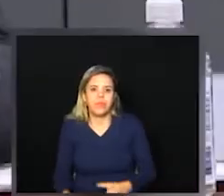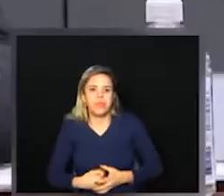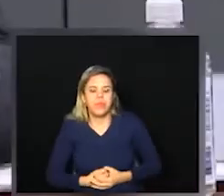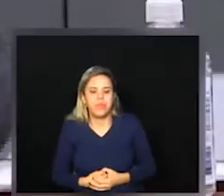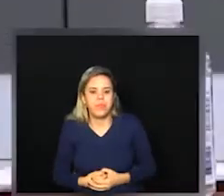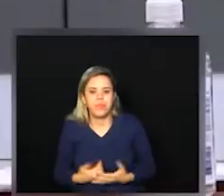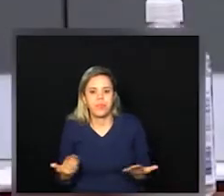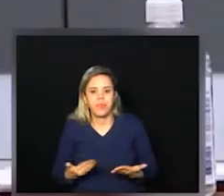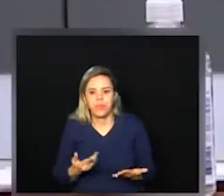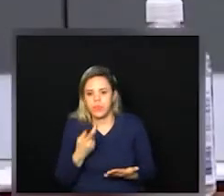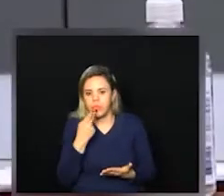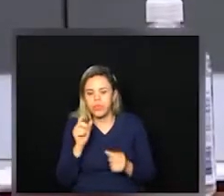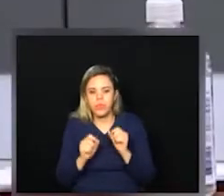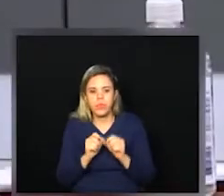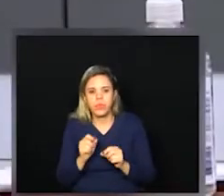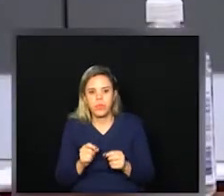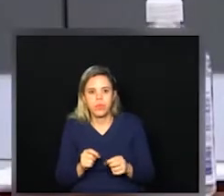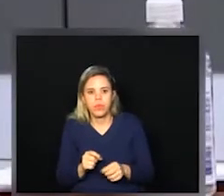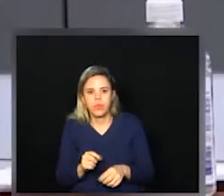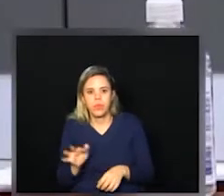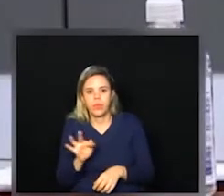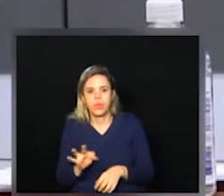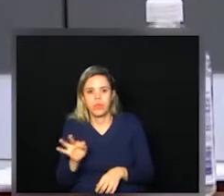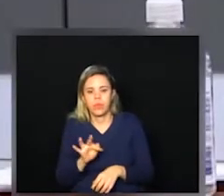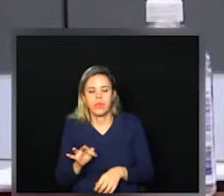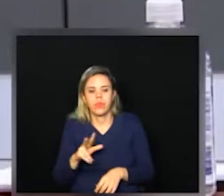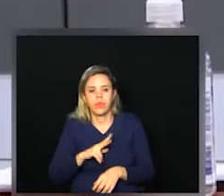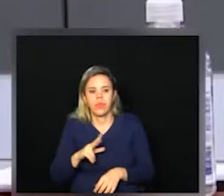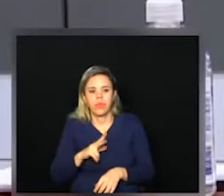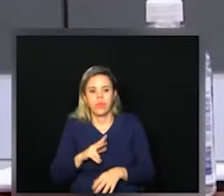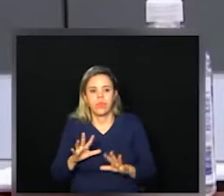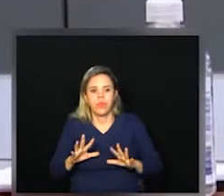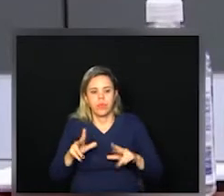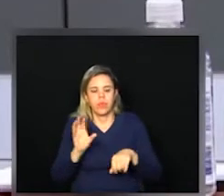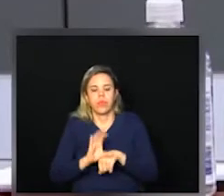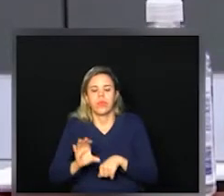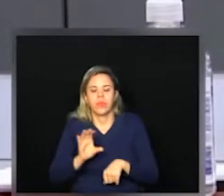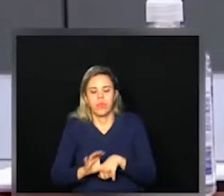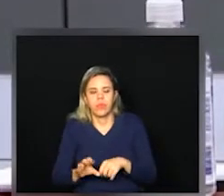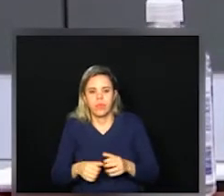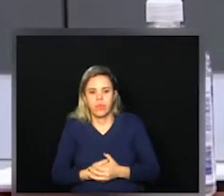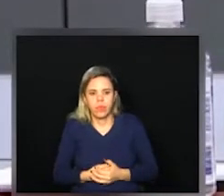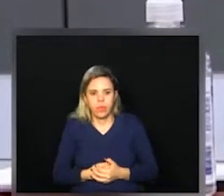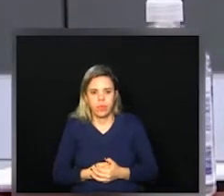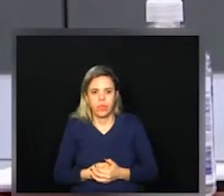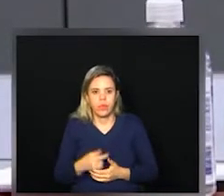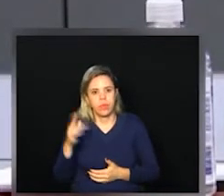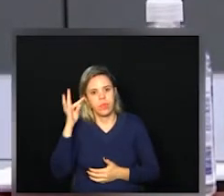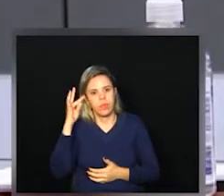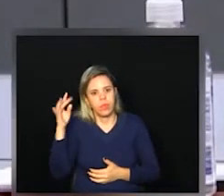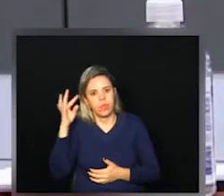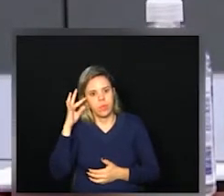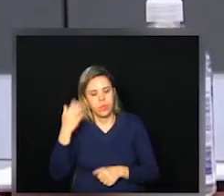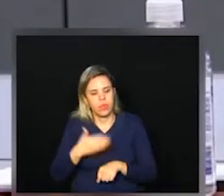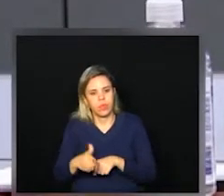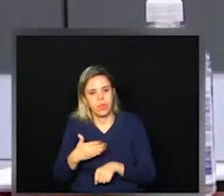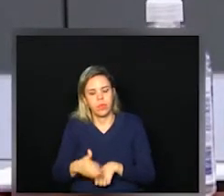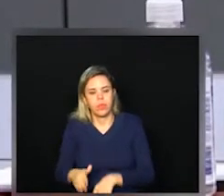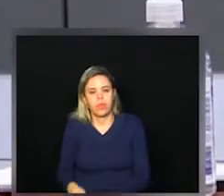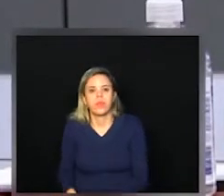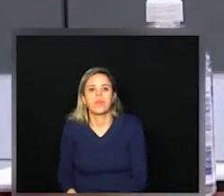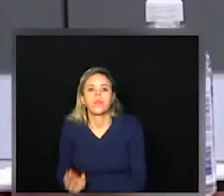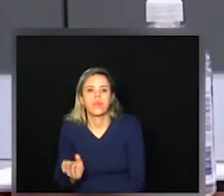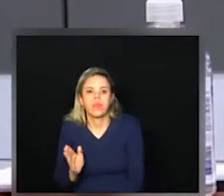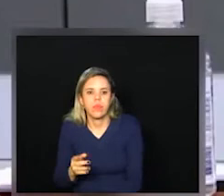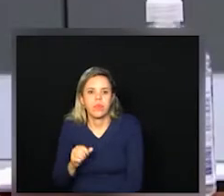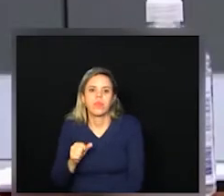E agora a gente vai falar um pouquinho... O ensino superior em Campinas, para todo curso, seja atividade teórica, seja atividade prática, aliás, que já